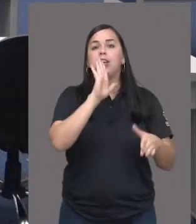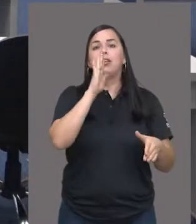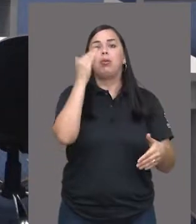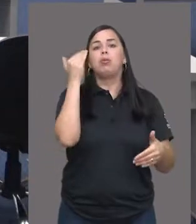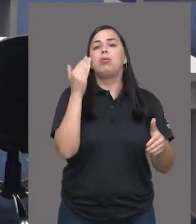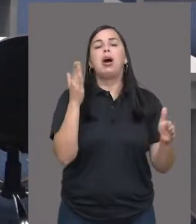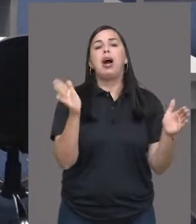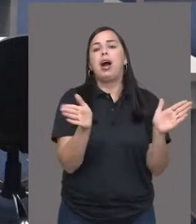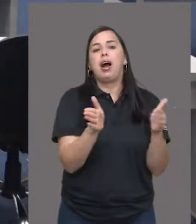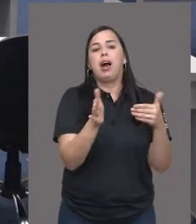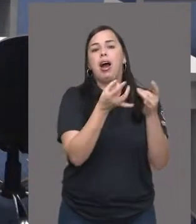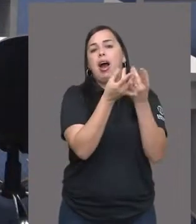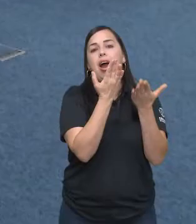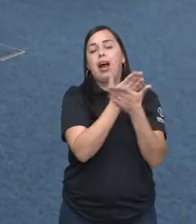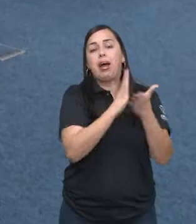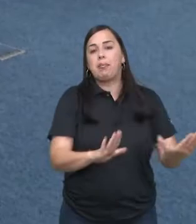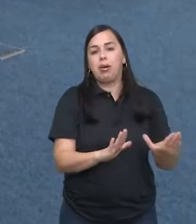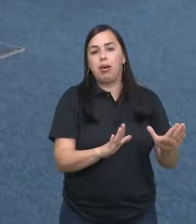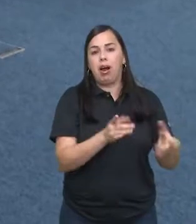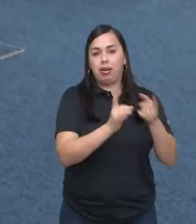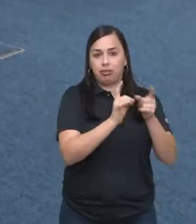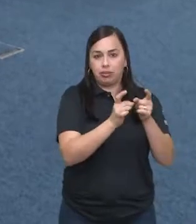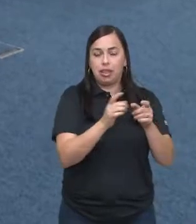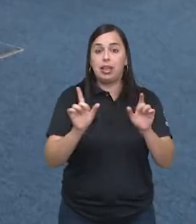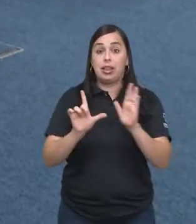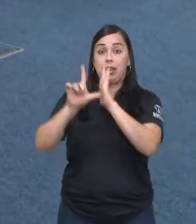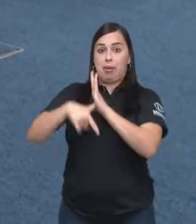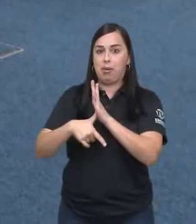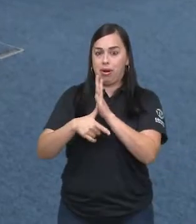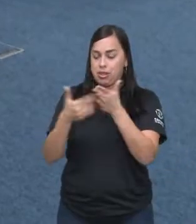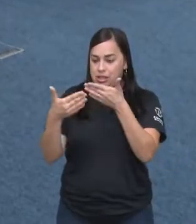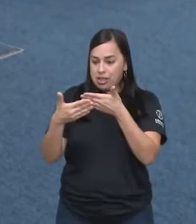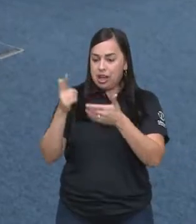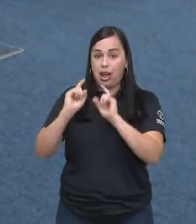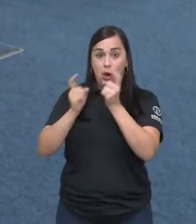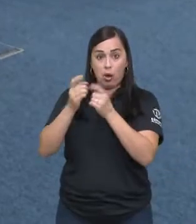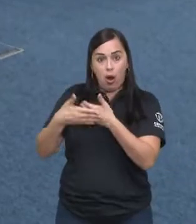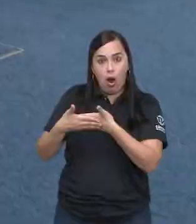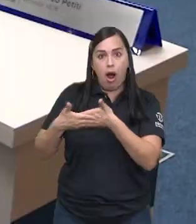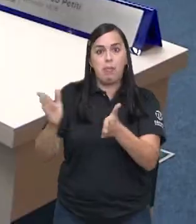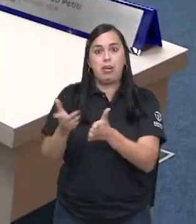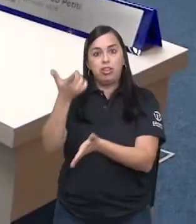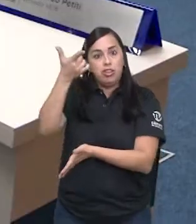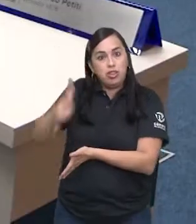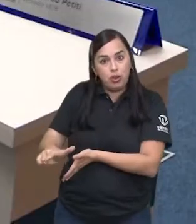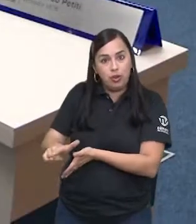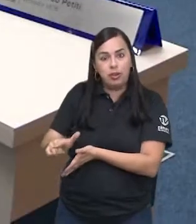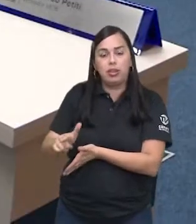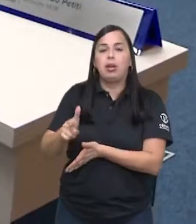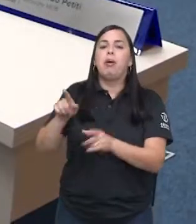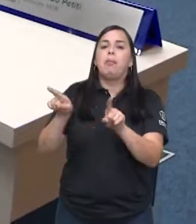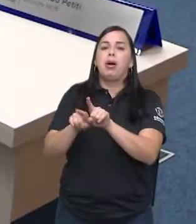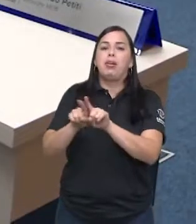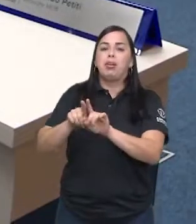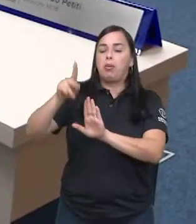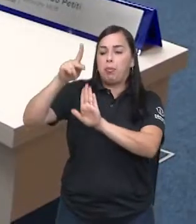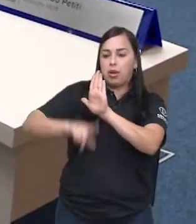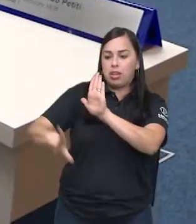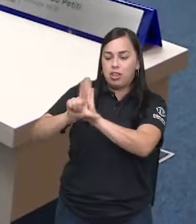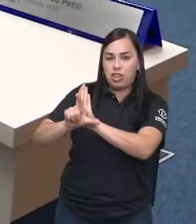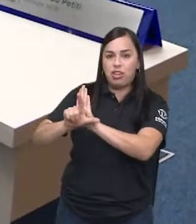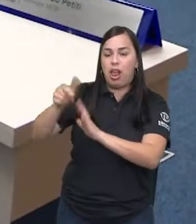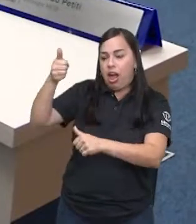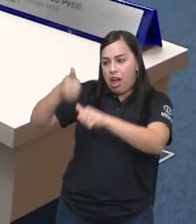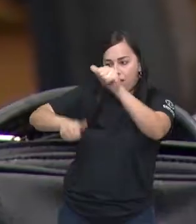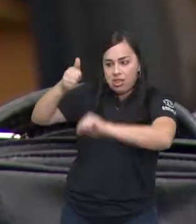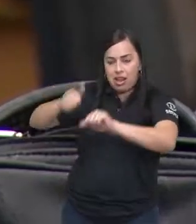finalizaram a 21ª sessão e, em seguida, abriram a 22ª sessão para a votação e apreciação de